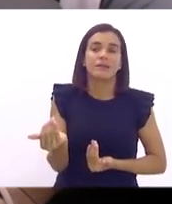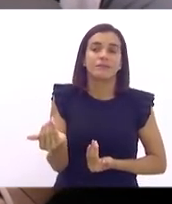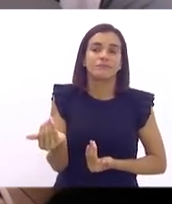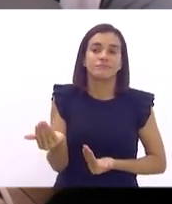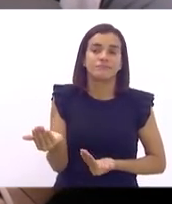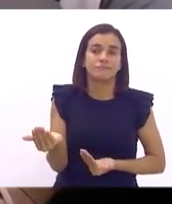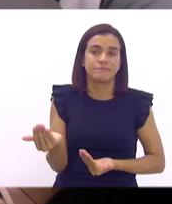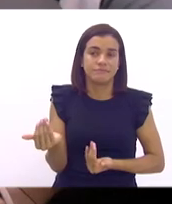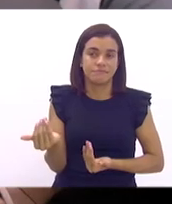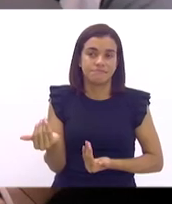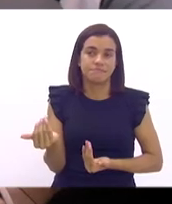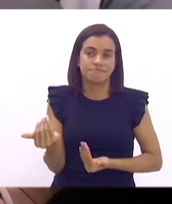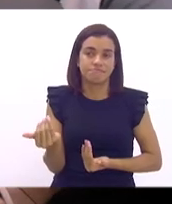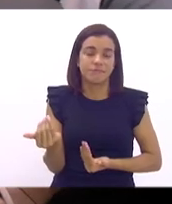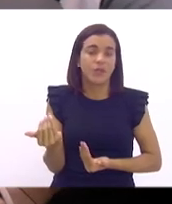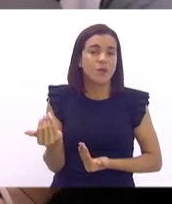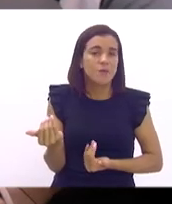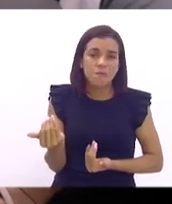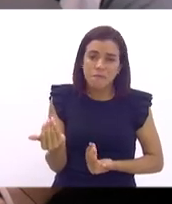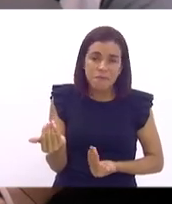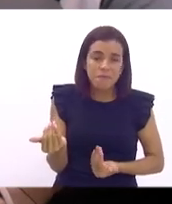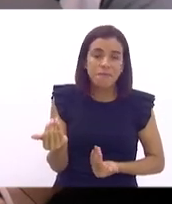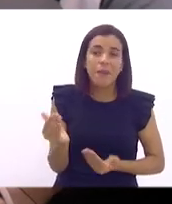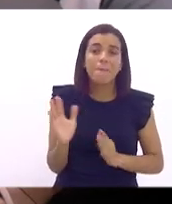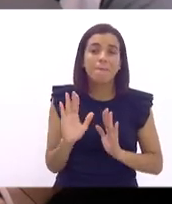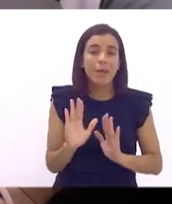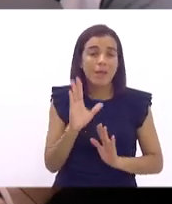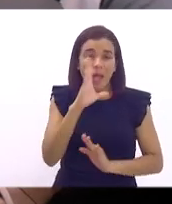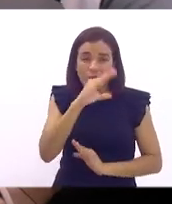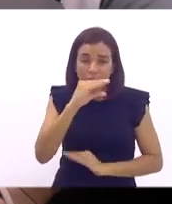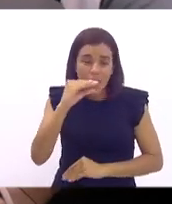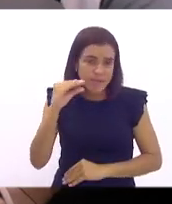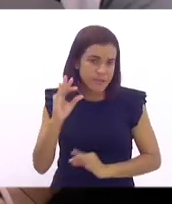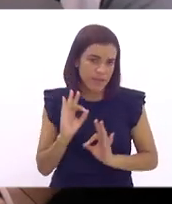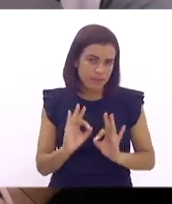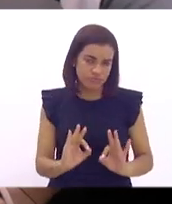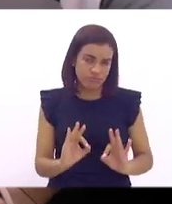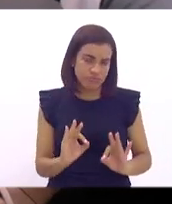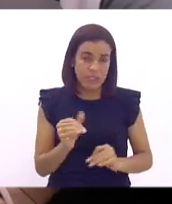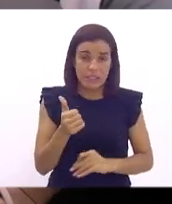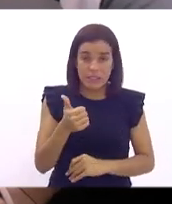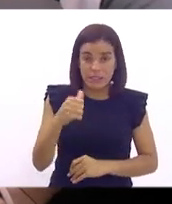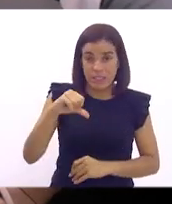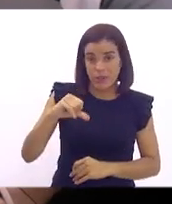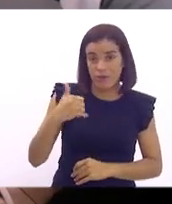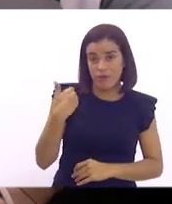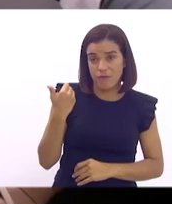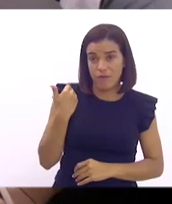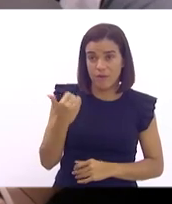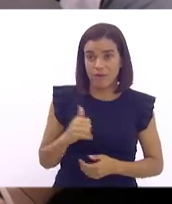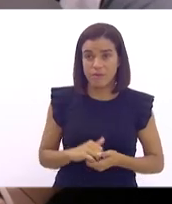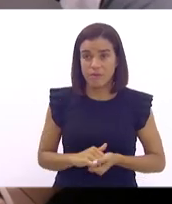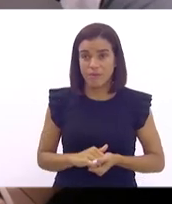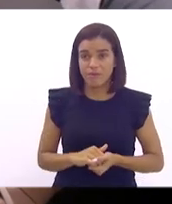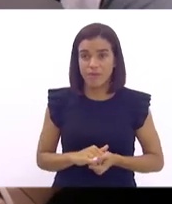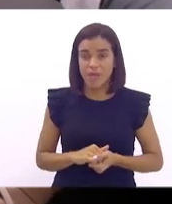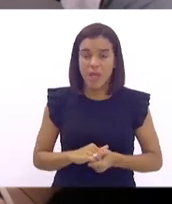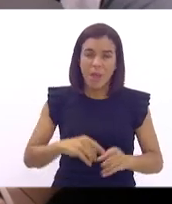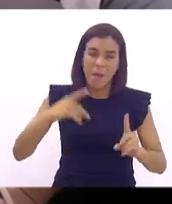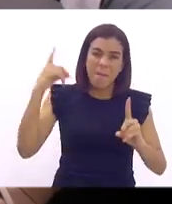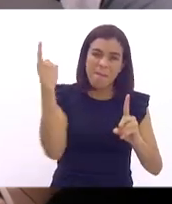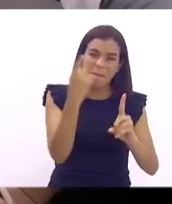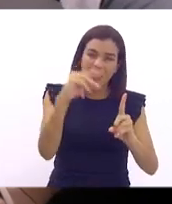enfim, para a ONU também, uma jovem, né, mas que é uma adolescente, considerada adolescente, de 19 anos, levando uma